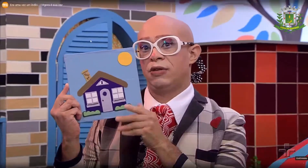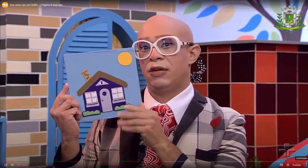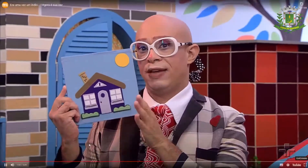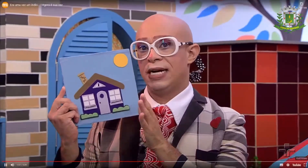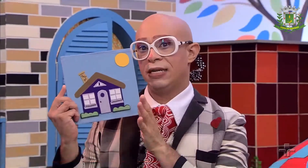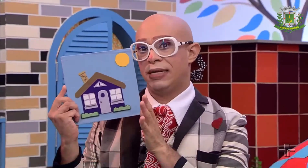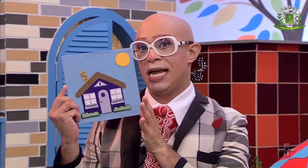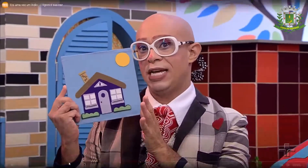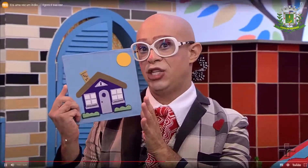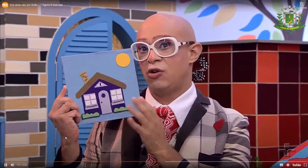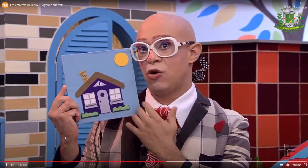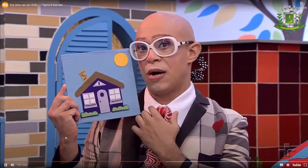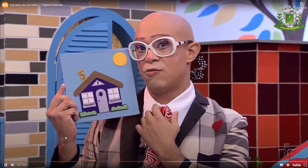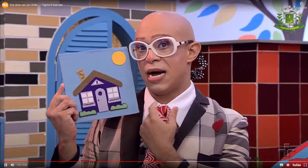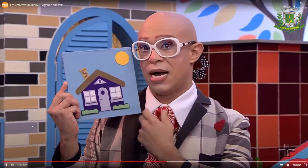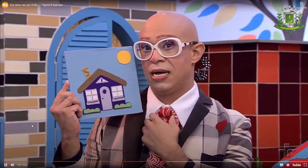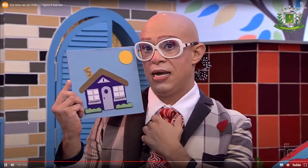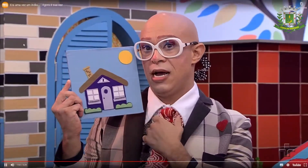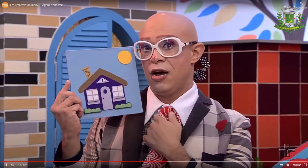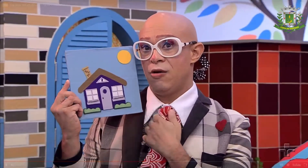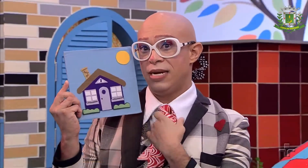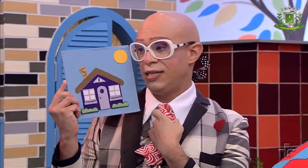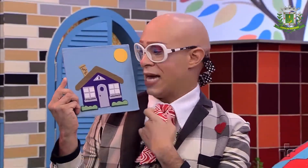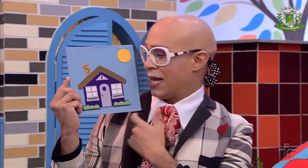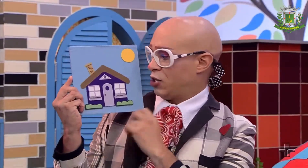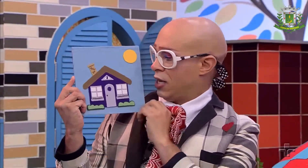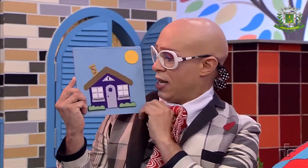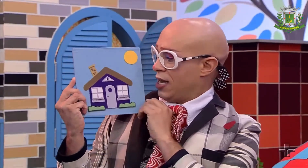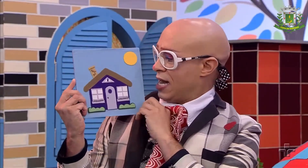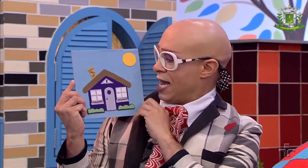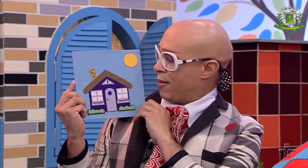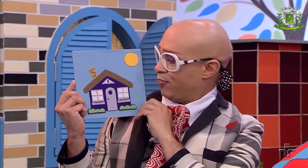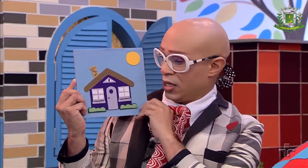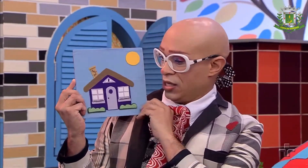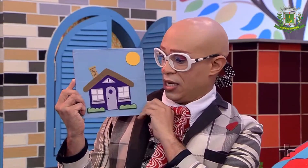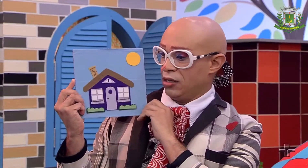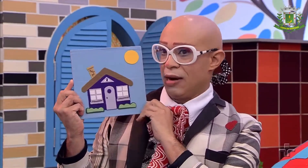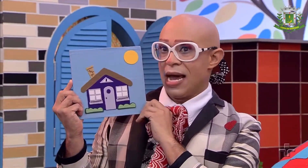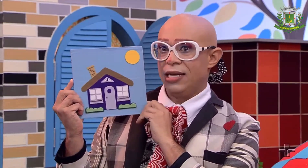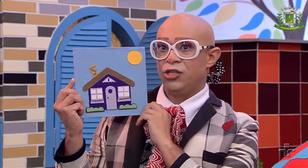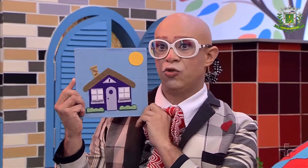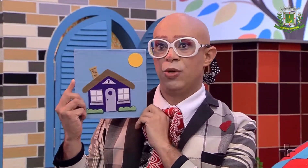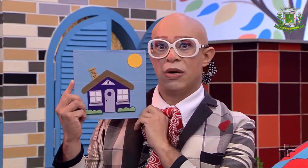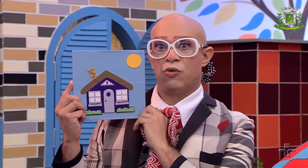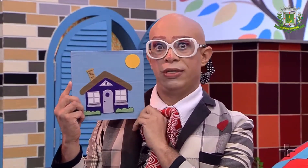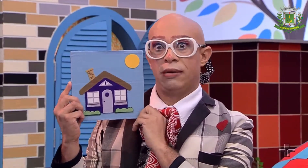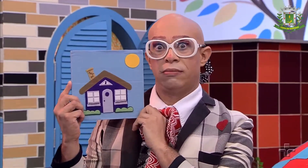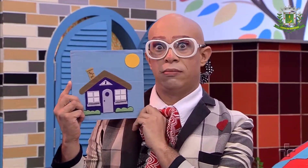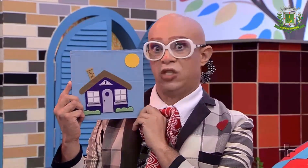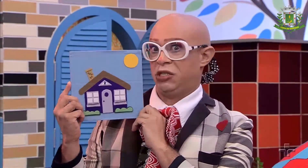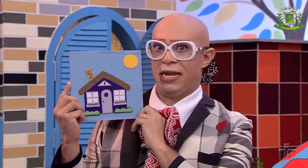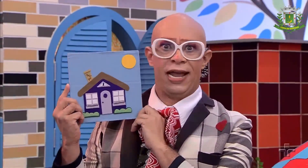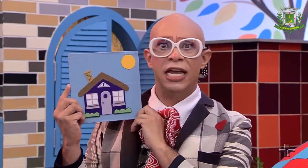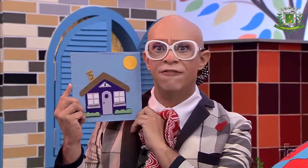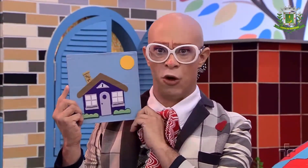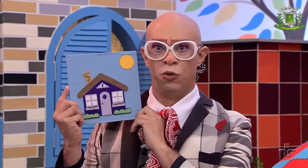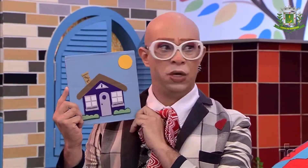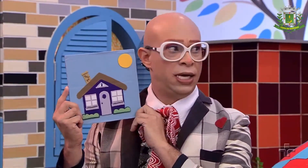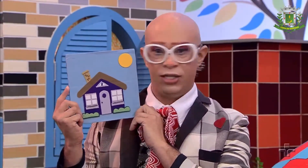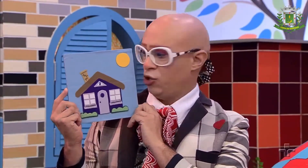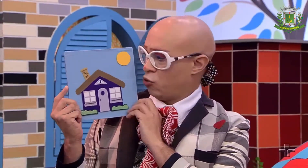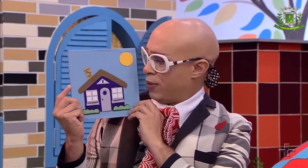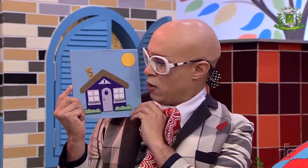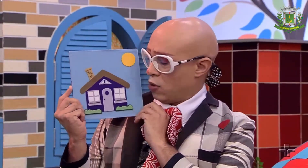navegando, até que chegou a uma cidade. E aí Chegando lá, ele descobriu uma coisa